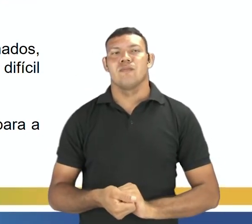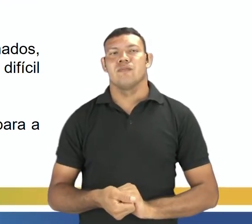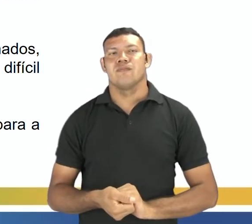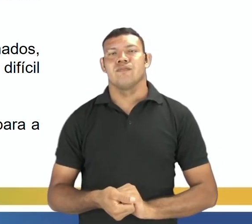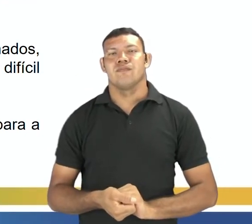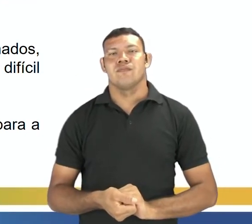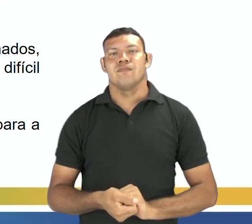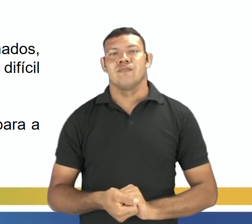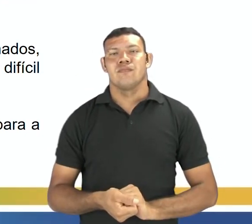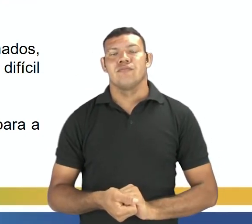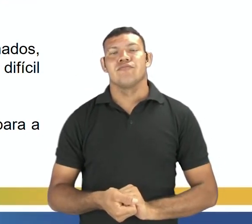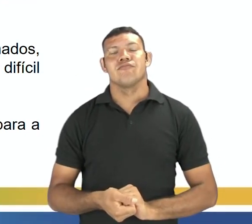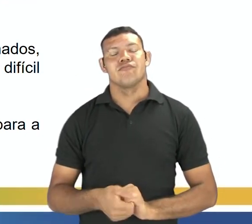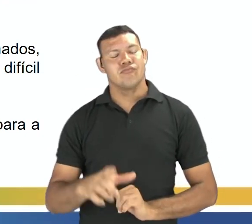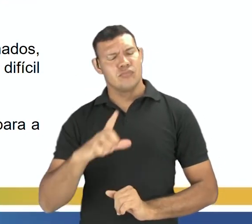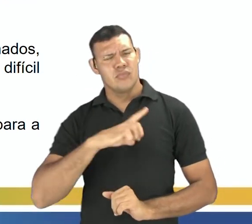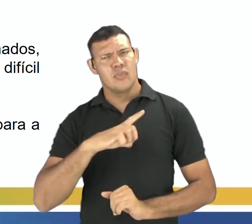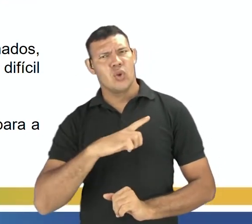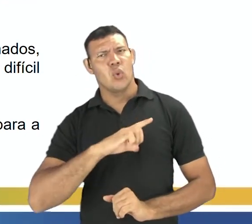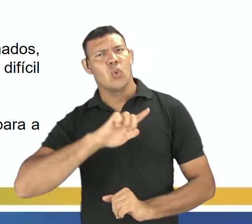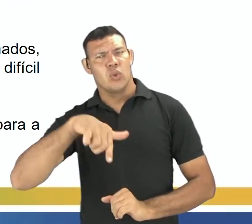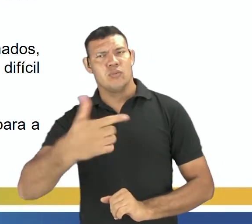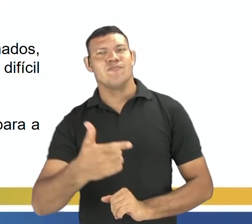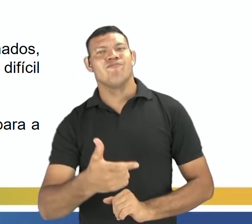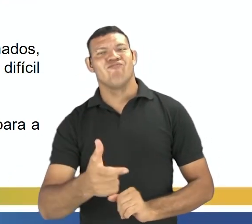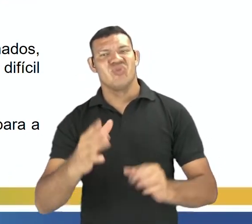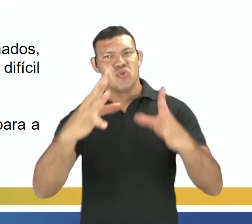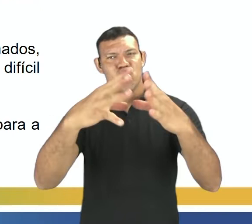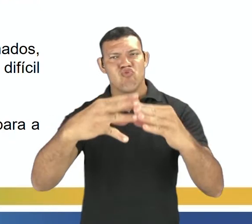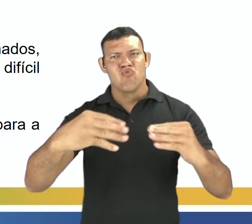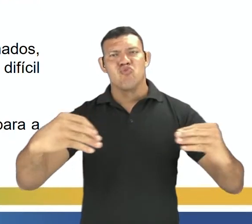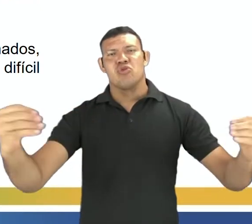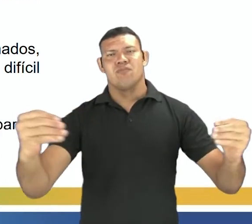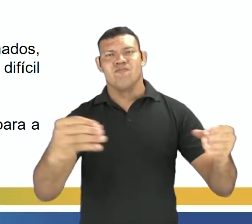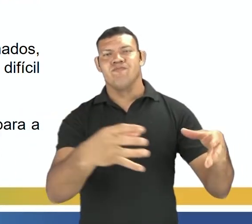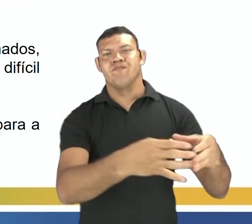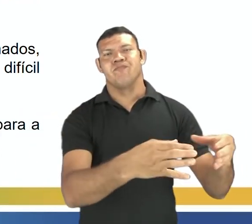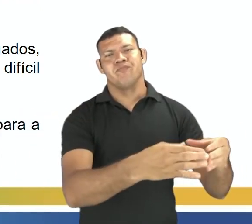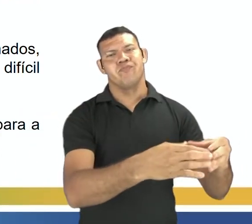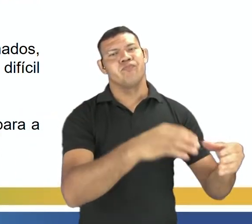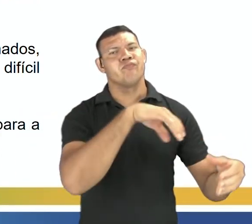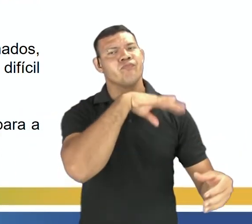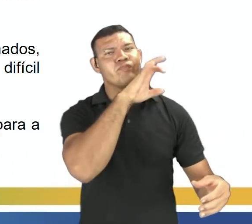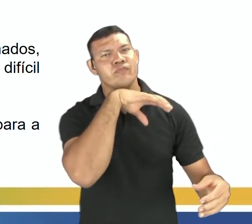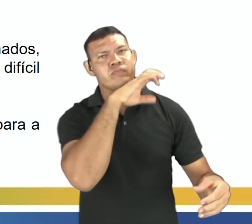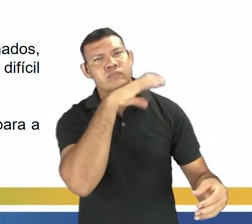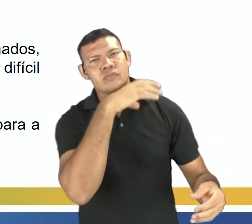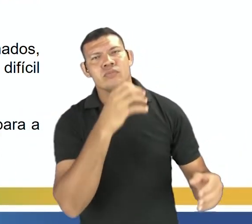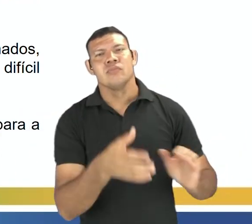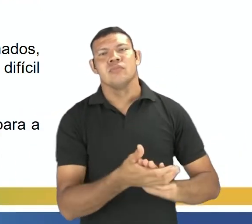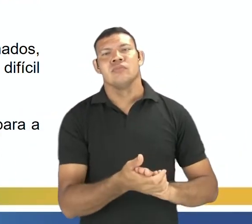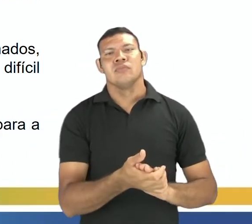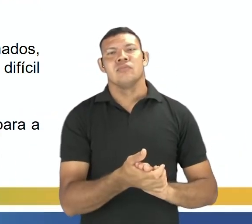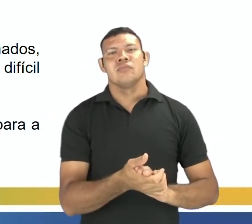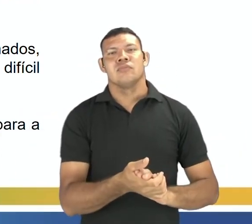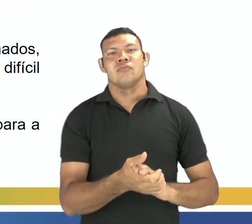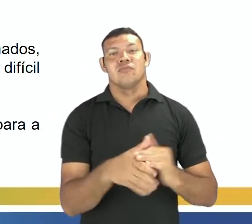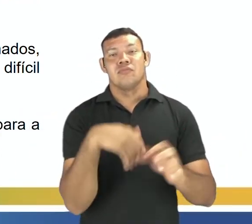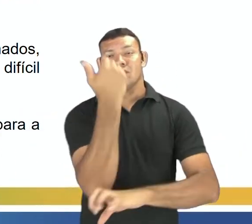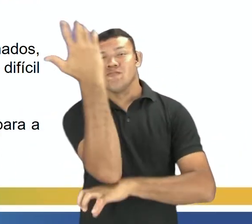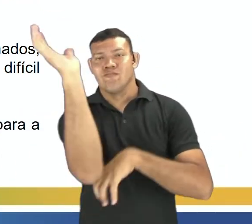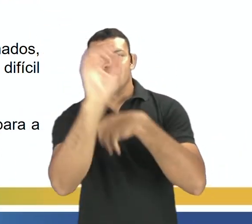aquecimento global que a gente pode ter, extinção de espécies em razão das condições